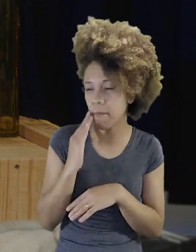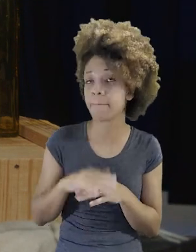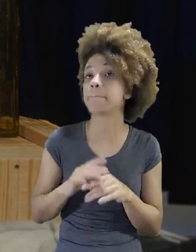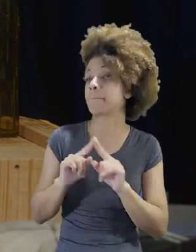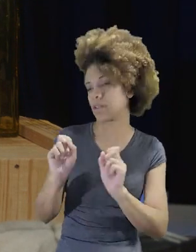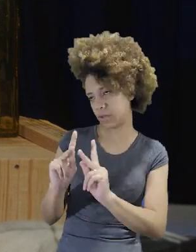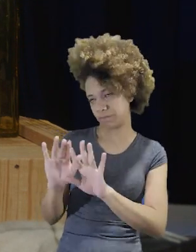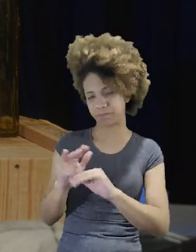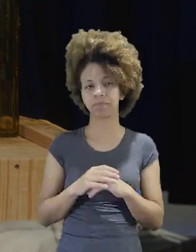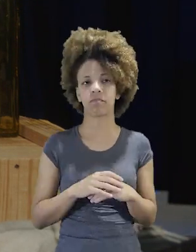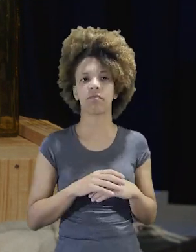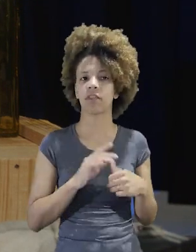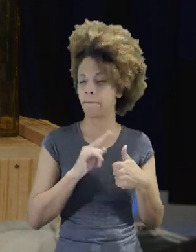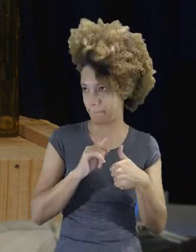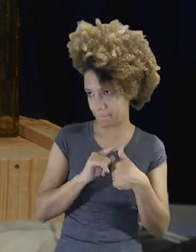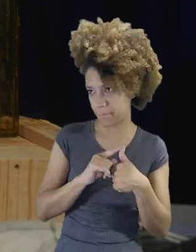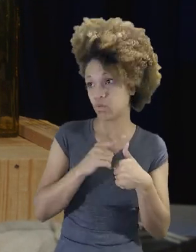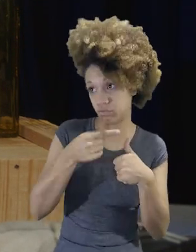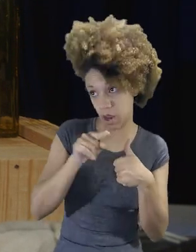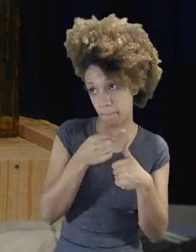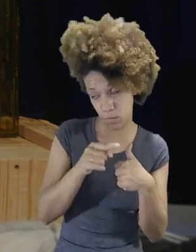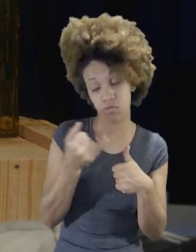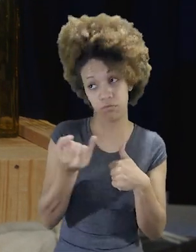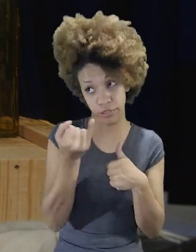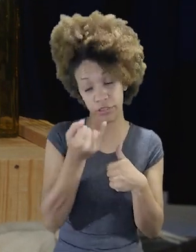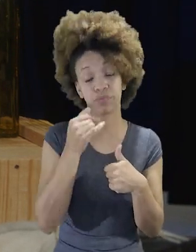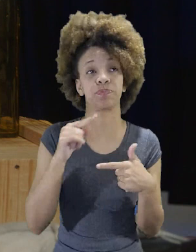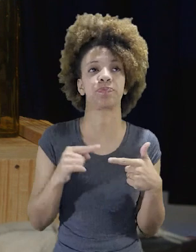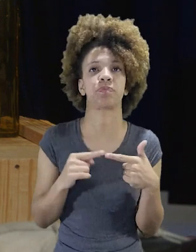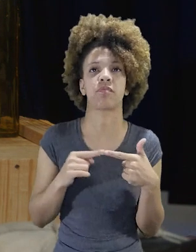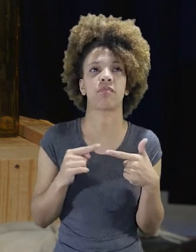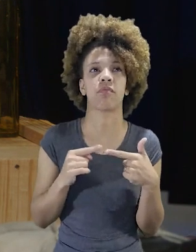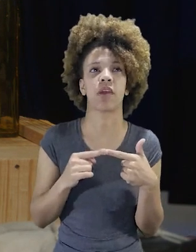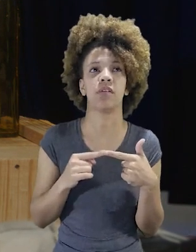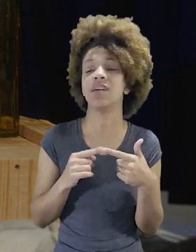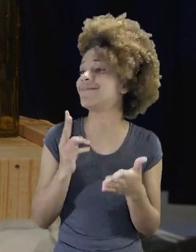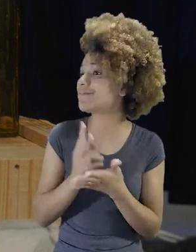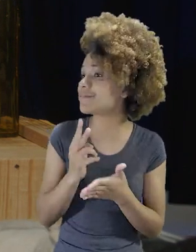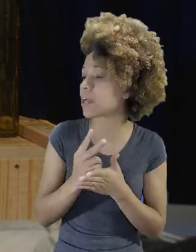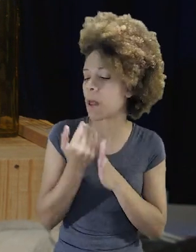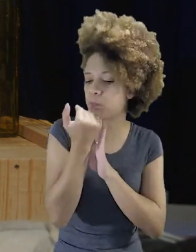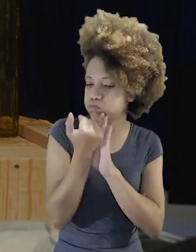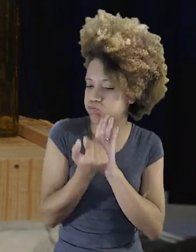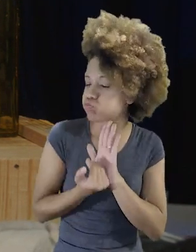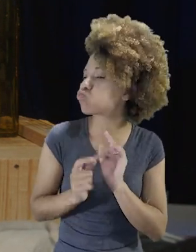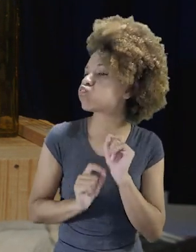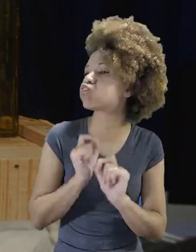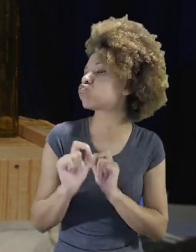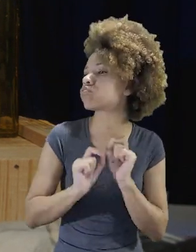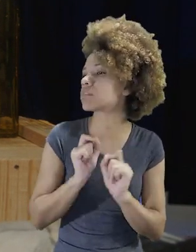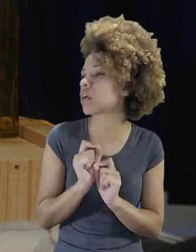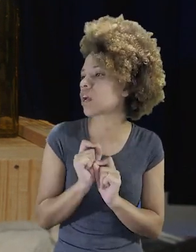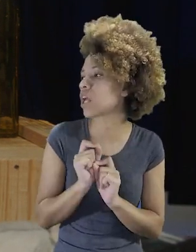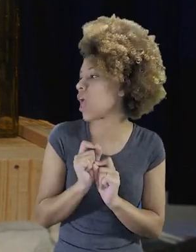é muito importante e sempre determinava o que que sou legal tá ligado essa essa é